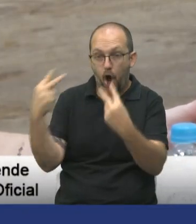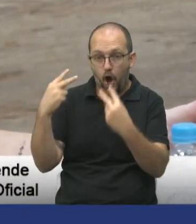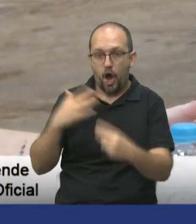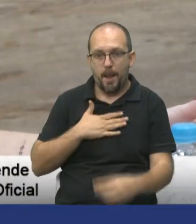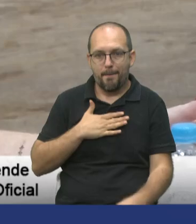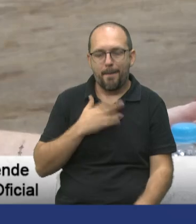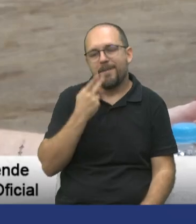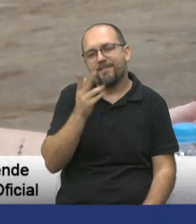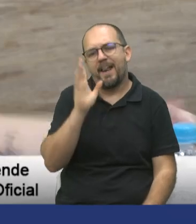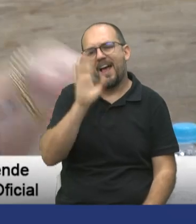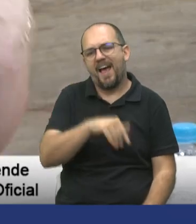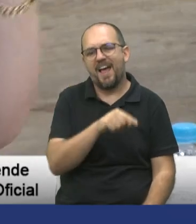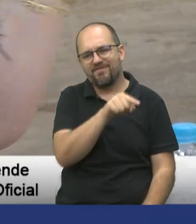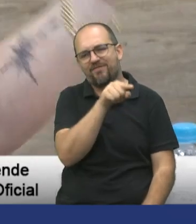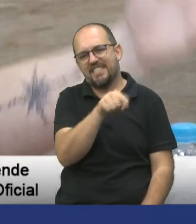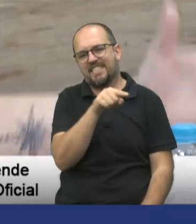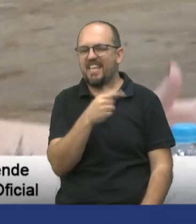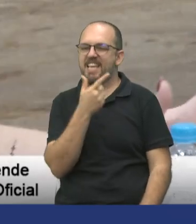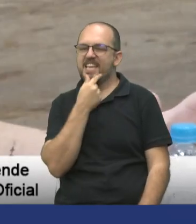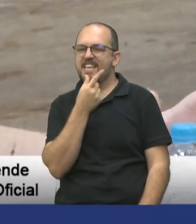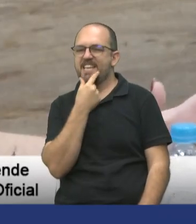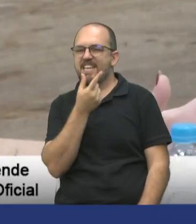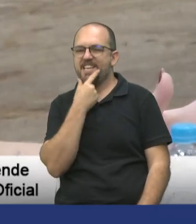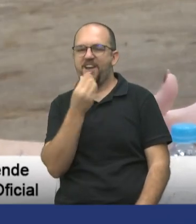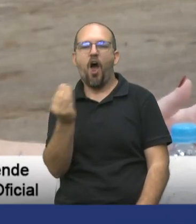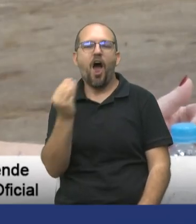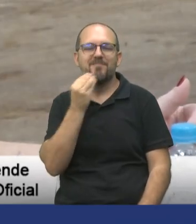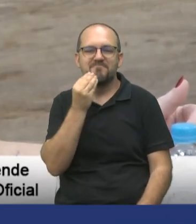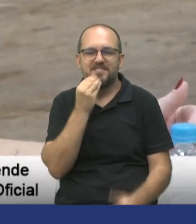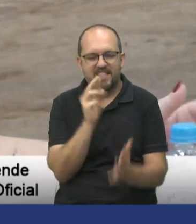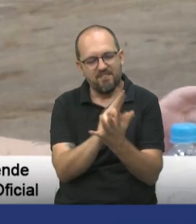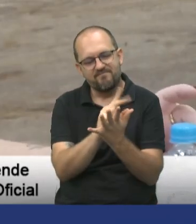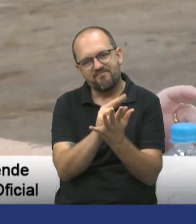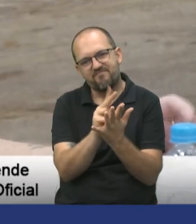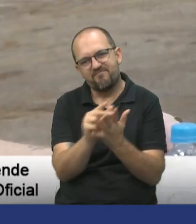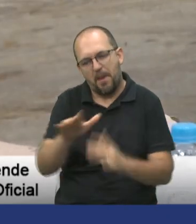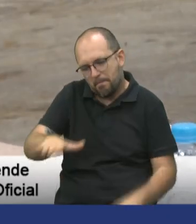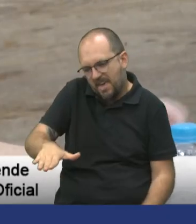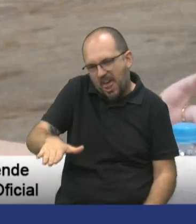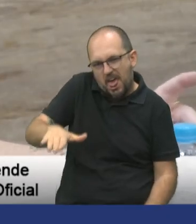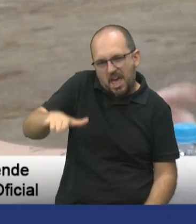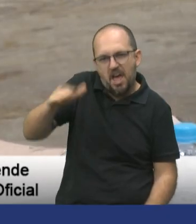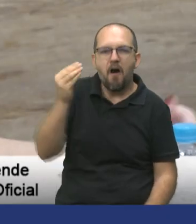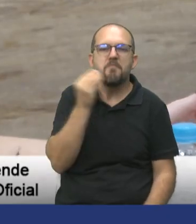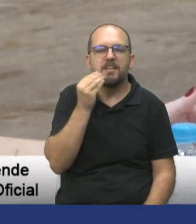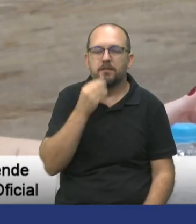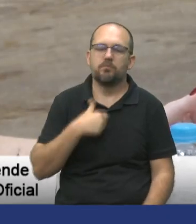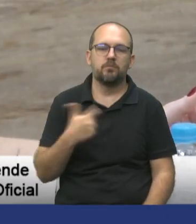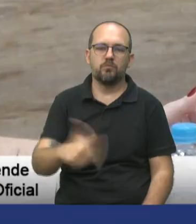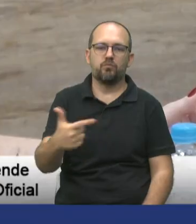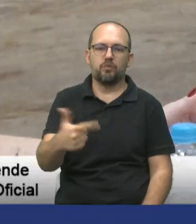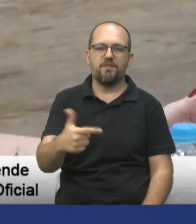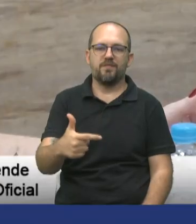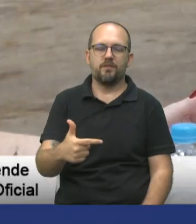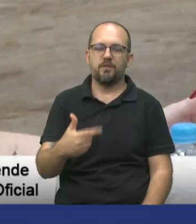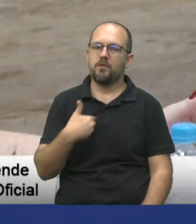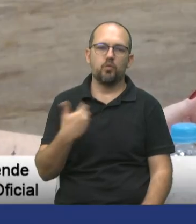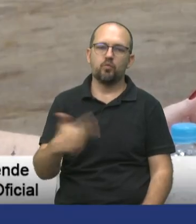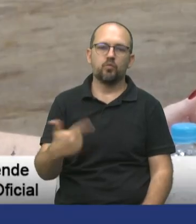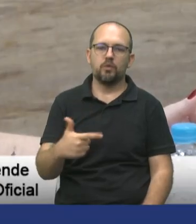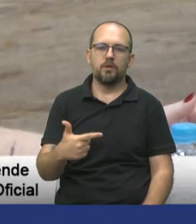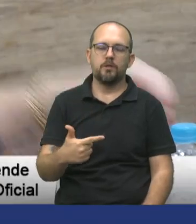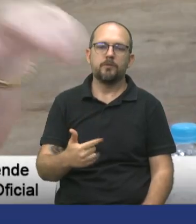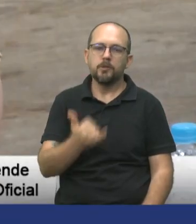assim, mas a senhora deve ter tido todas as oportunidades quando era pequena. Não, eu prefiro até